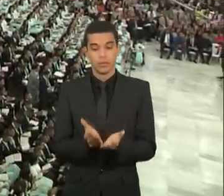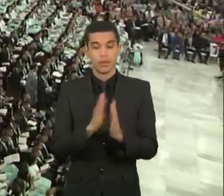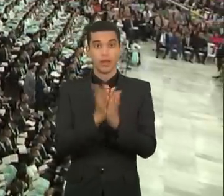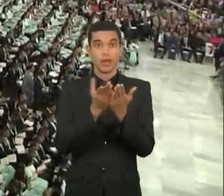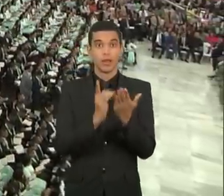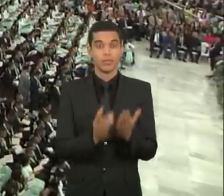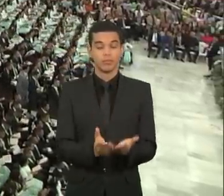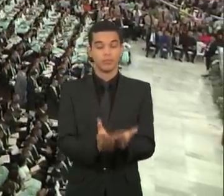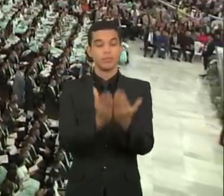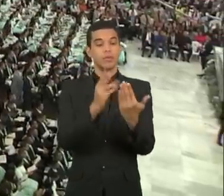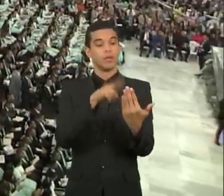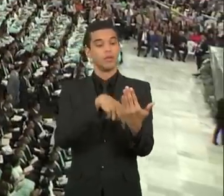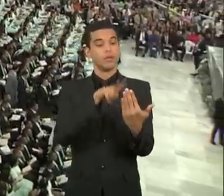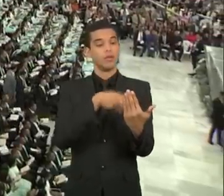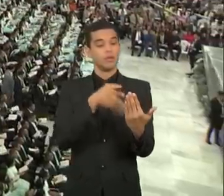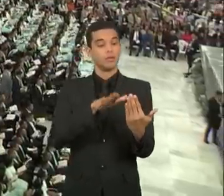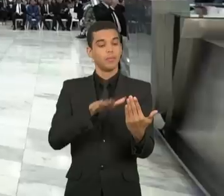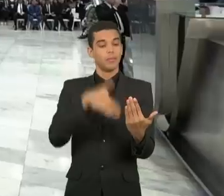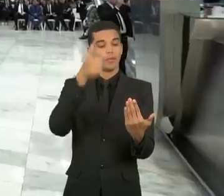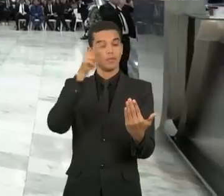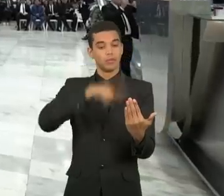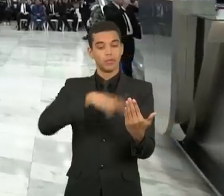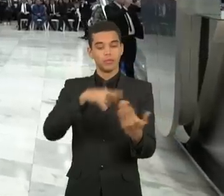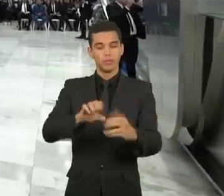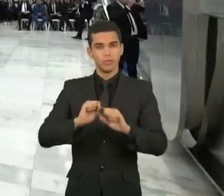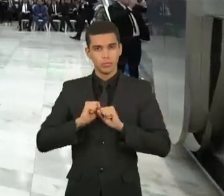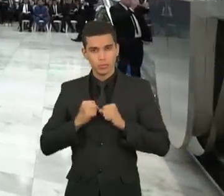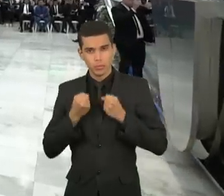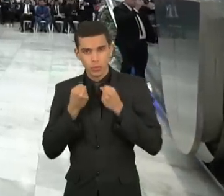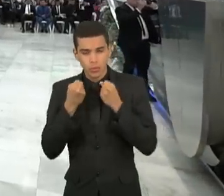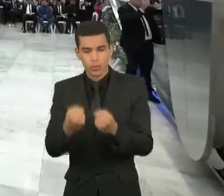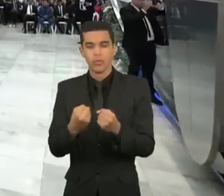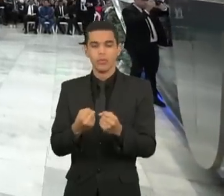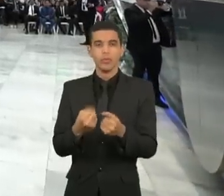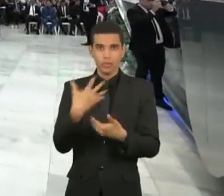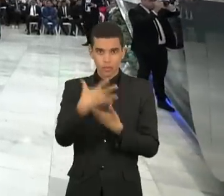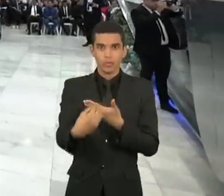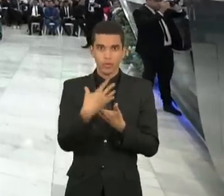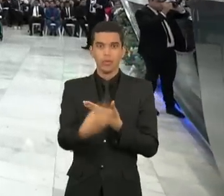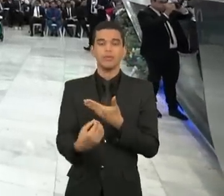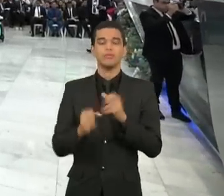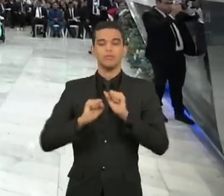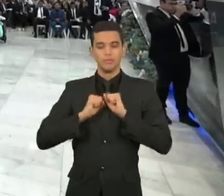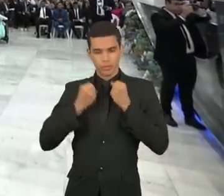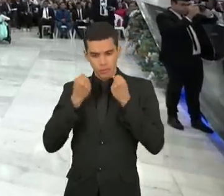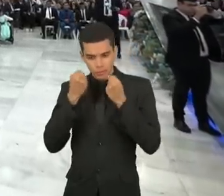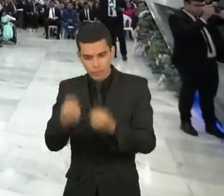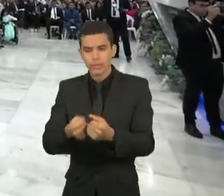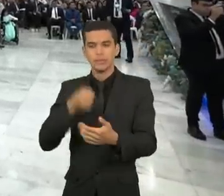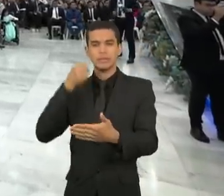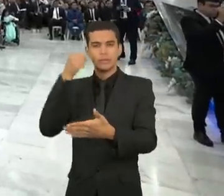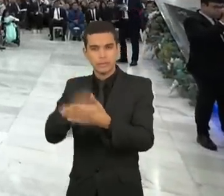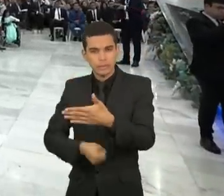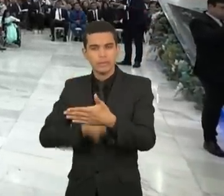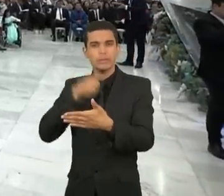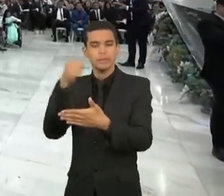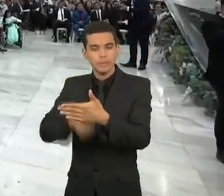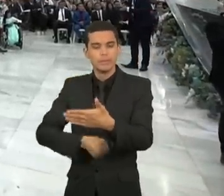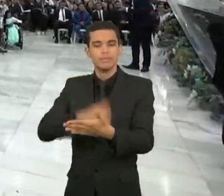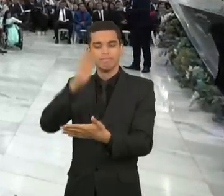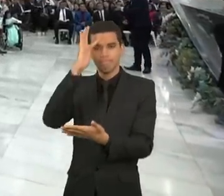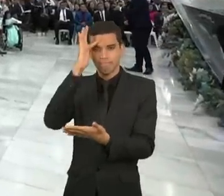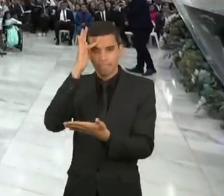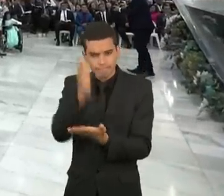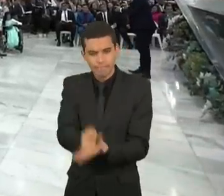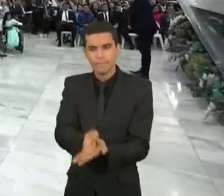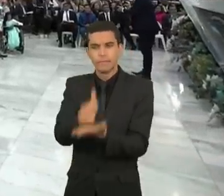para ler melhor, vai sair melhor. Combata o bom, de novo, da fé. De novo, combata